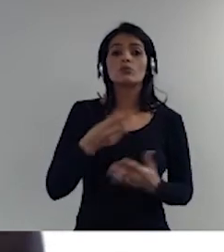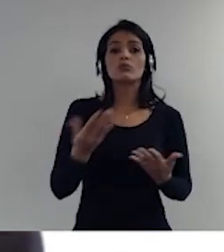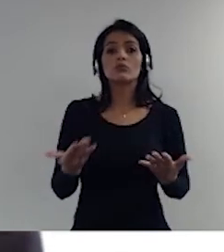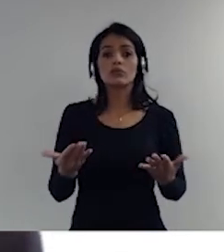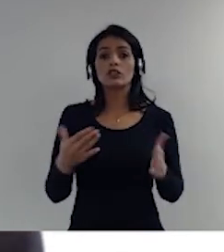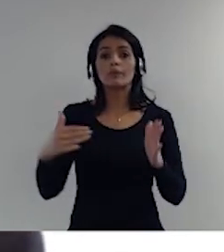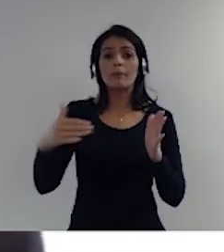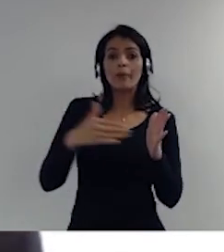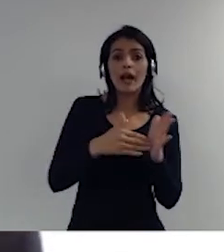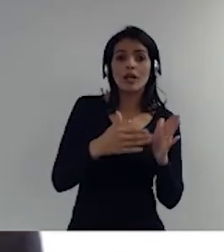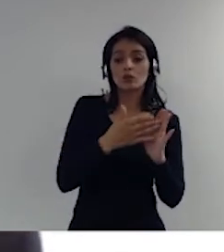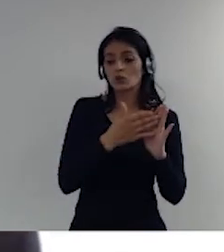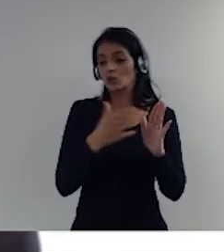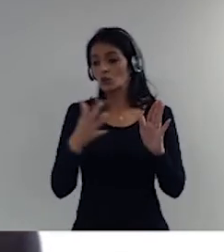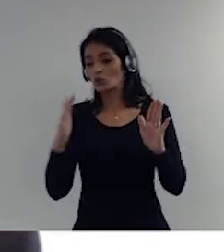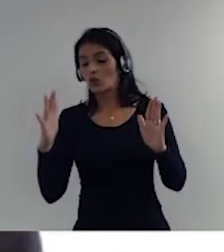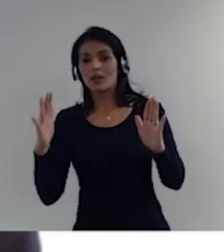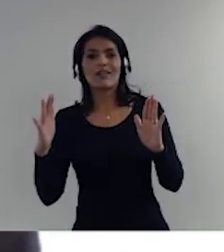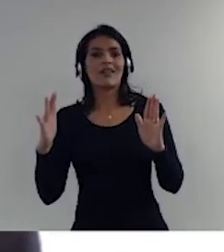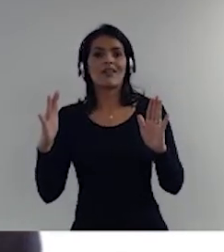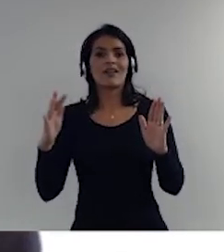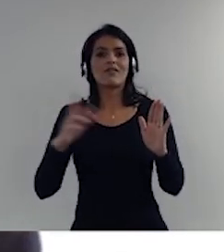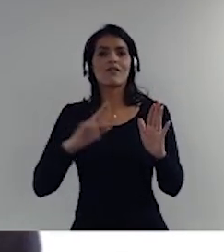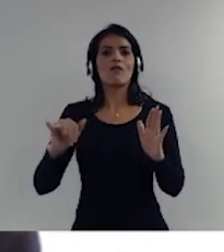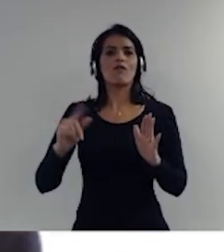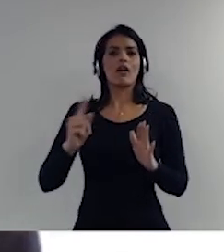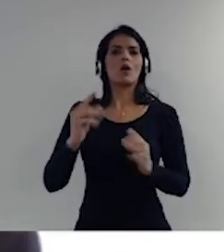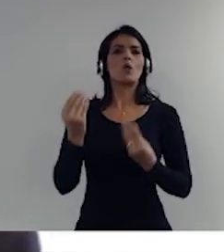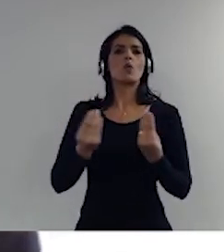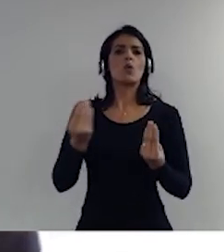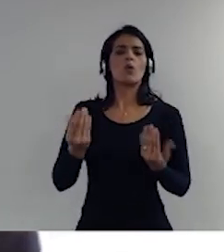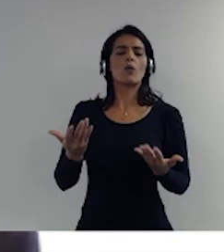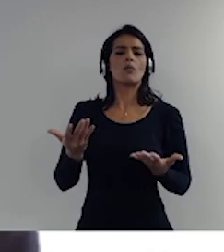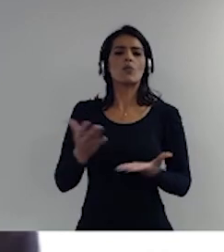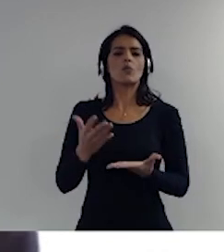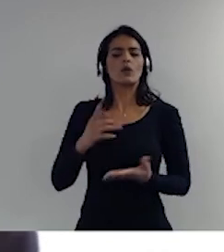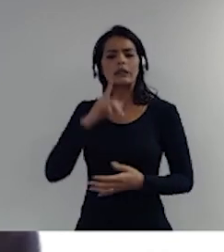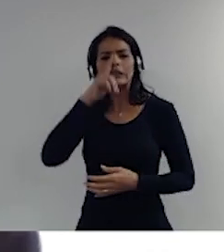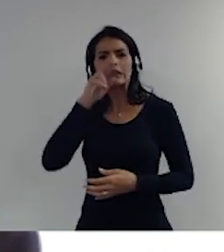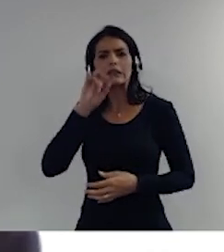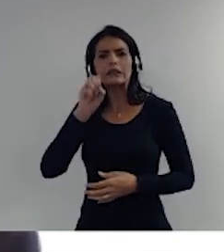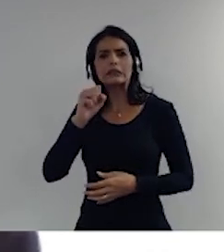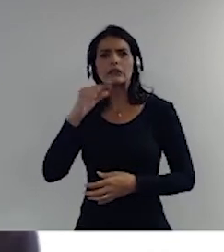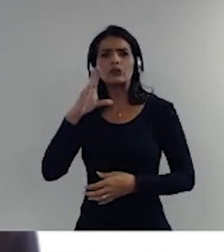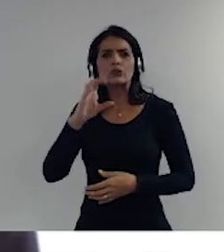desses prazos não iria colocar sob risco